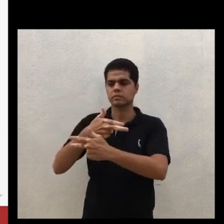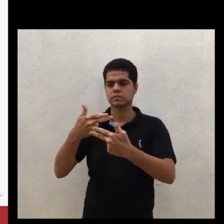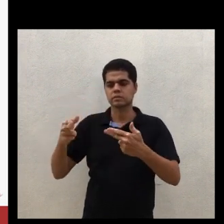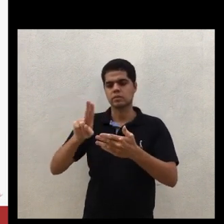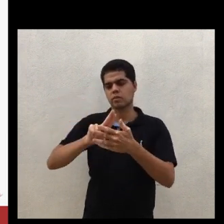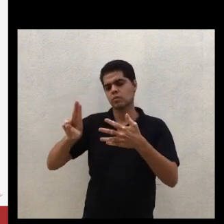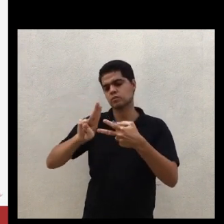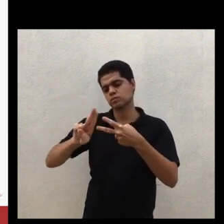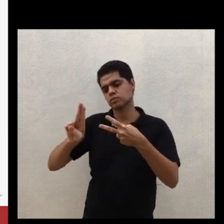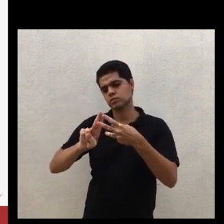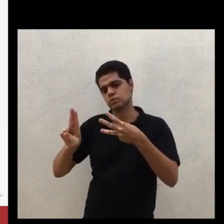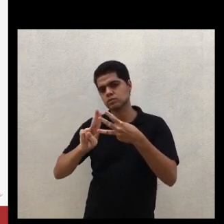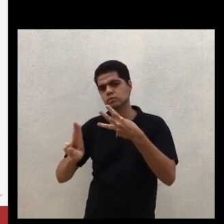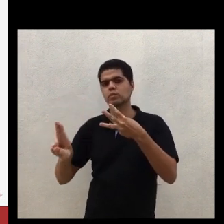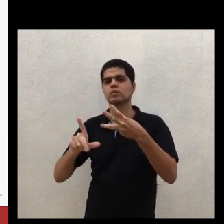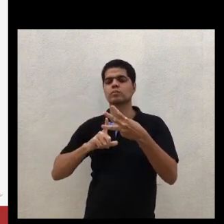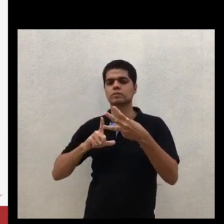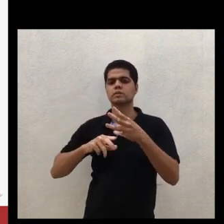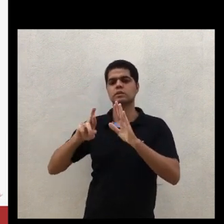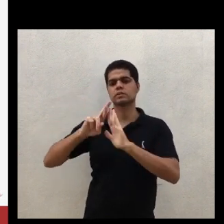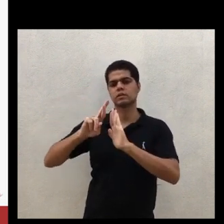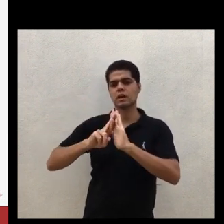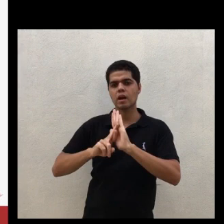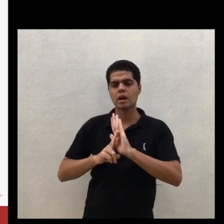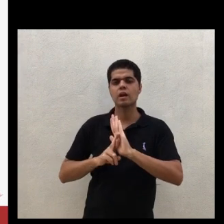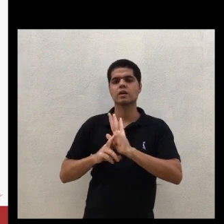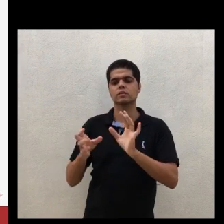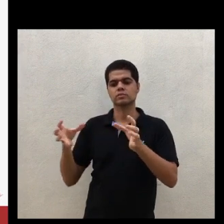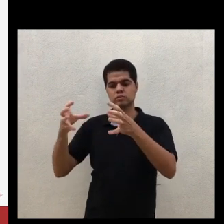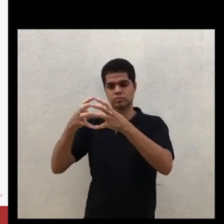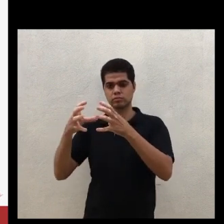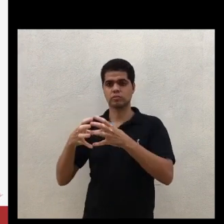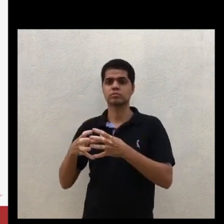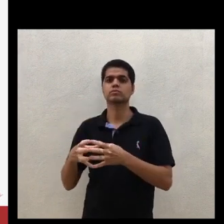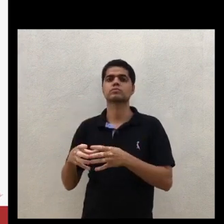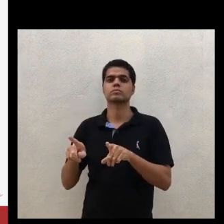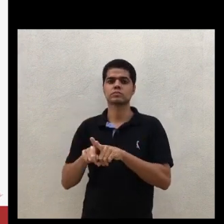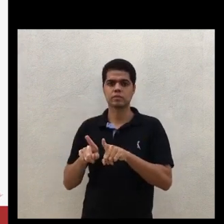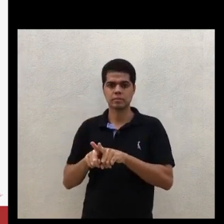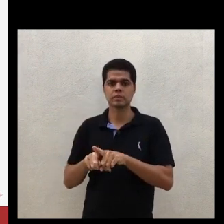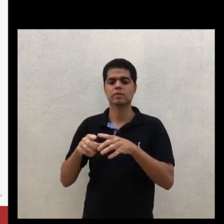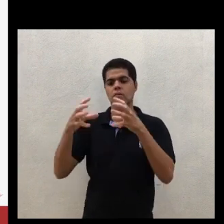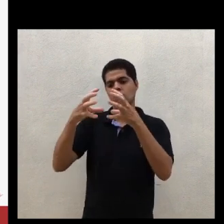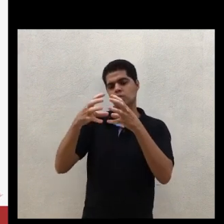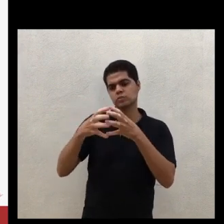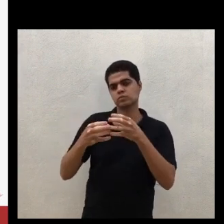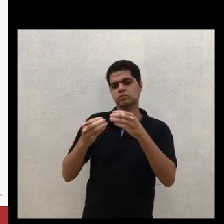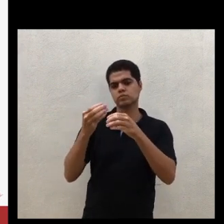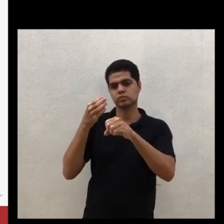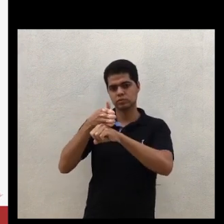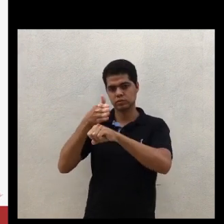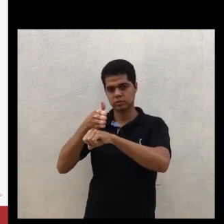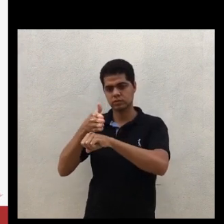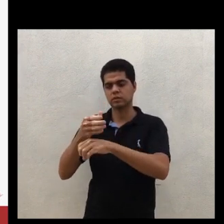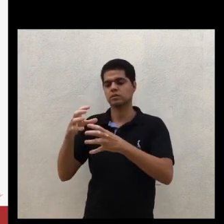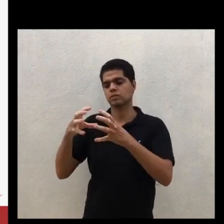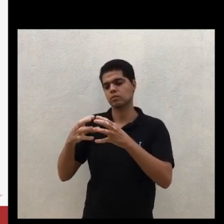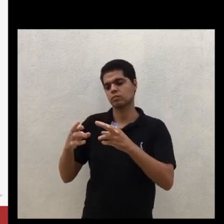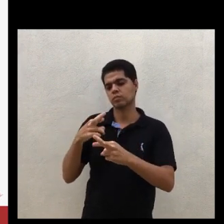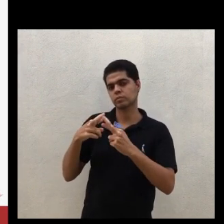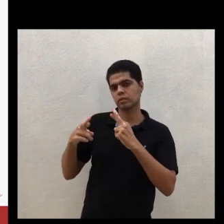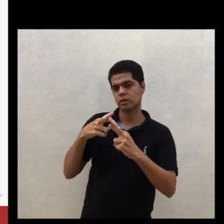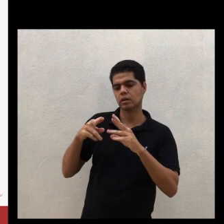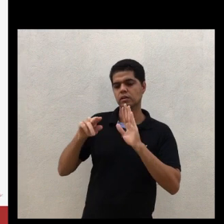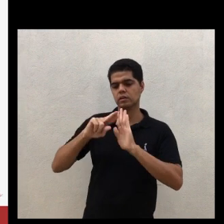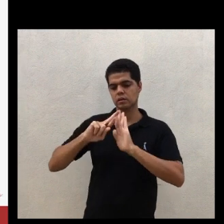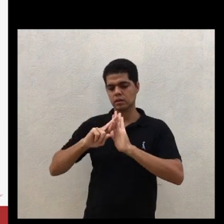saída, defino os meus arquivos, os meus conjuntos fuzzy, né? O conjunto de saída, como que vai ser, coloco